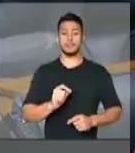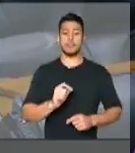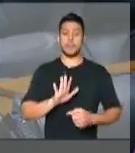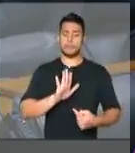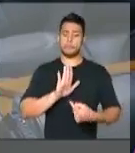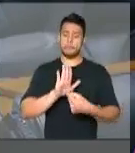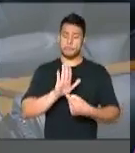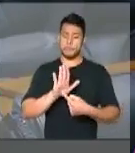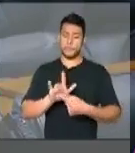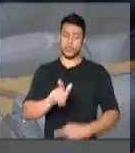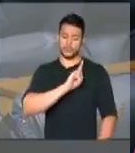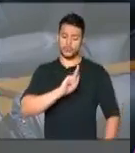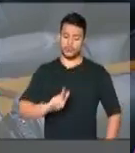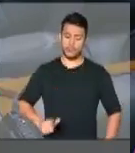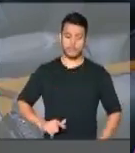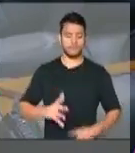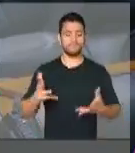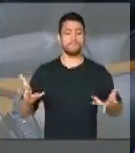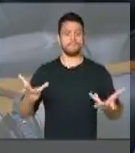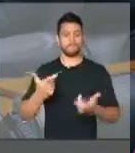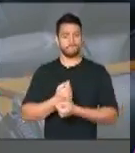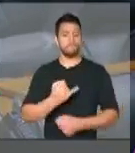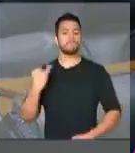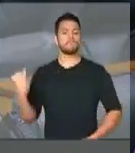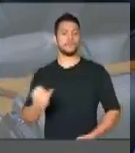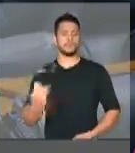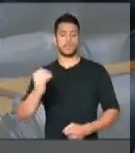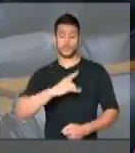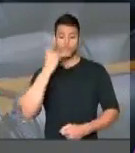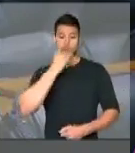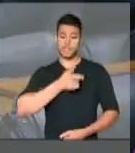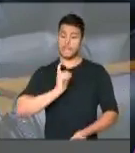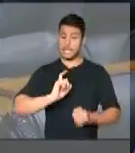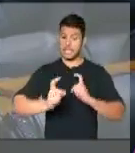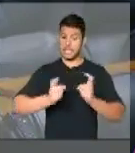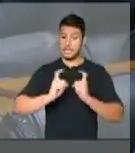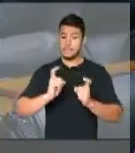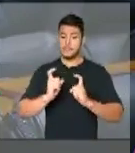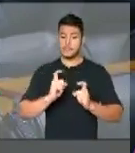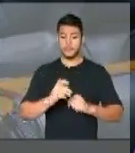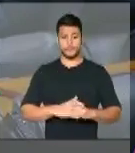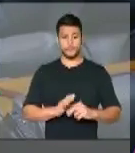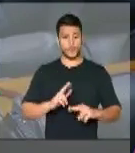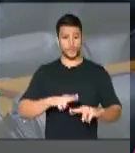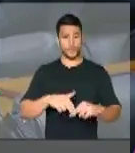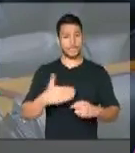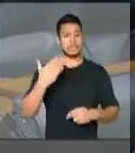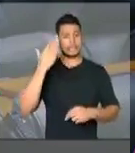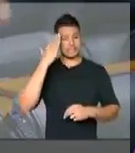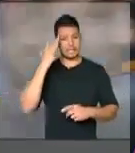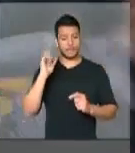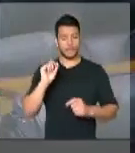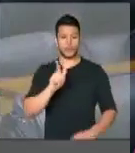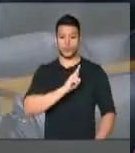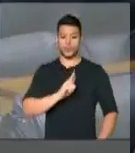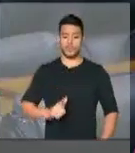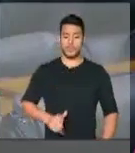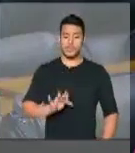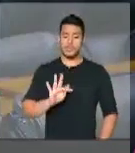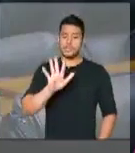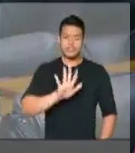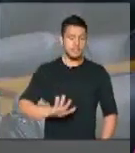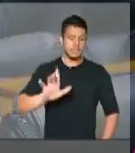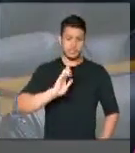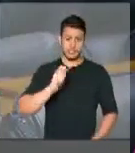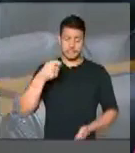destacado no cenário nacional como um grande administrador, porque apesar da sabotagem do governo federal, que não